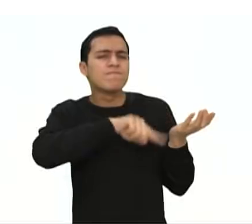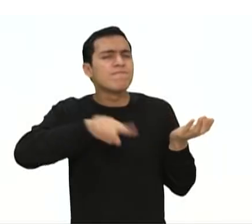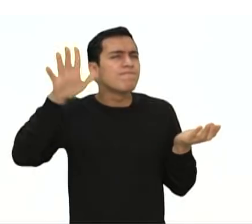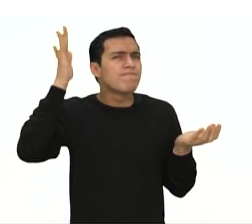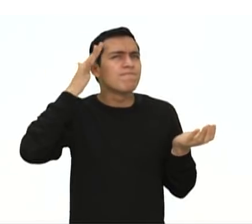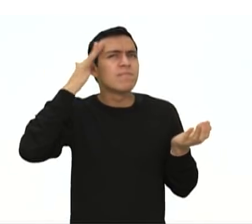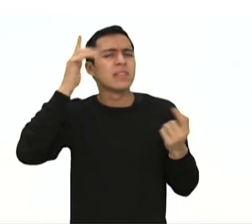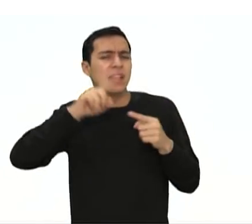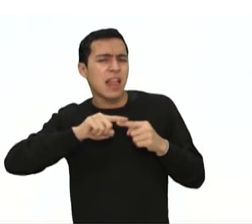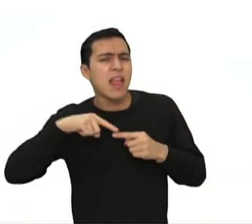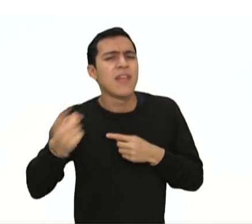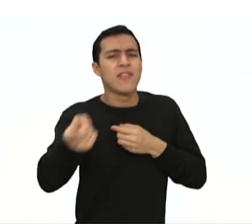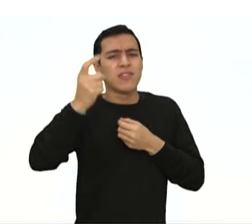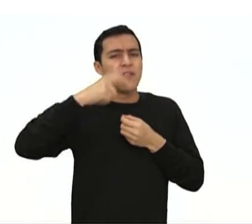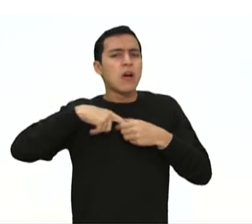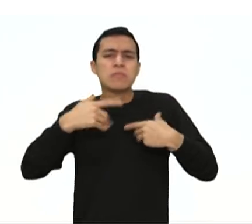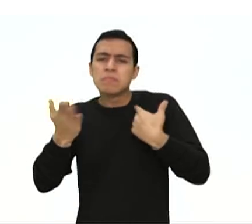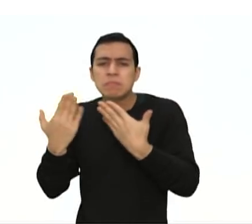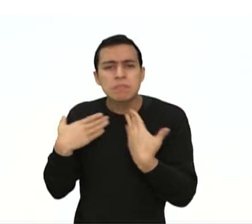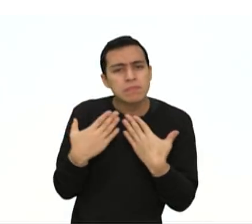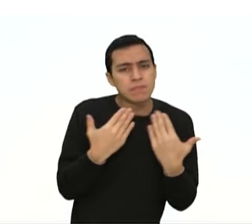gente já volta a conversar sobre esse assunto aí.